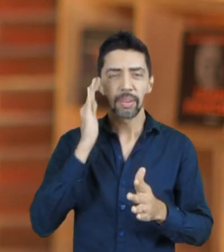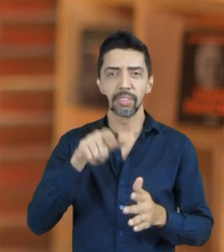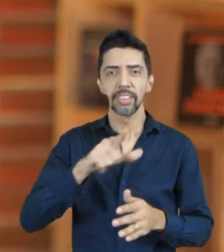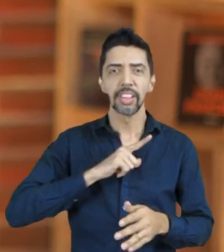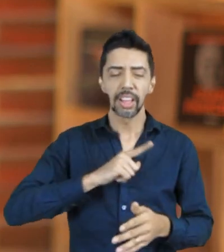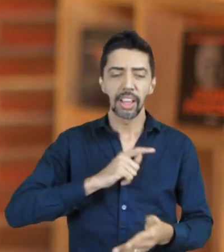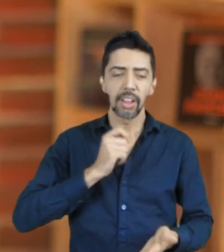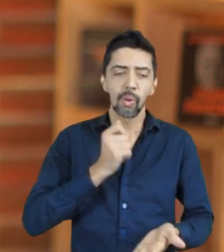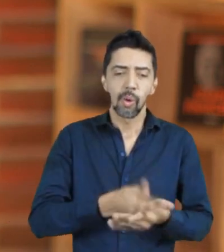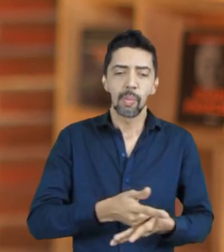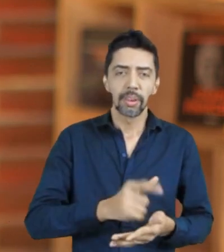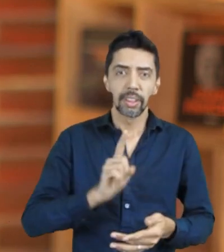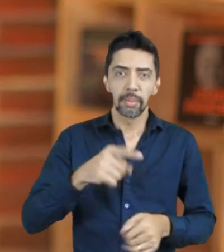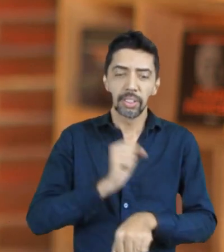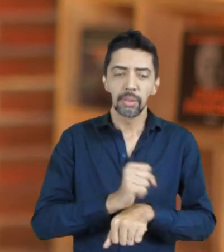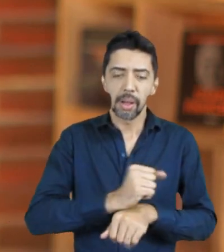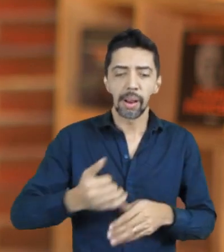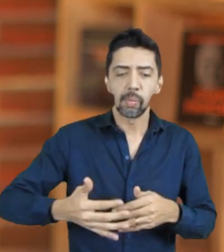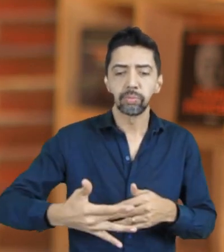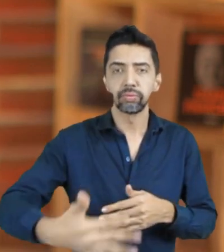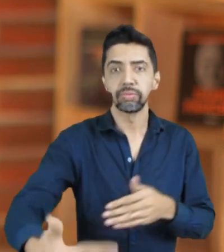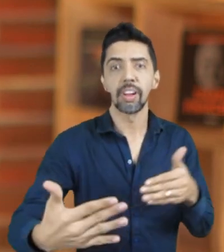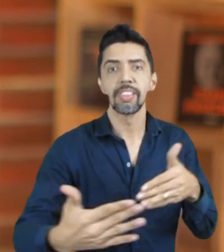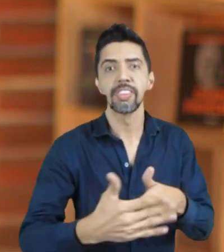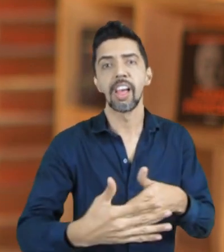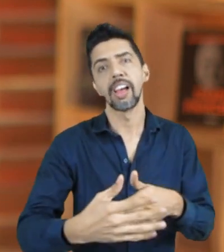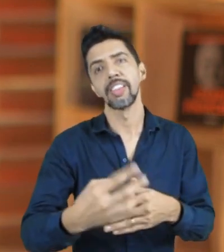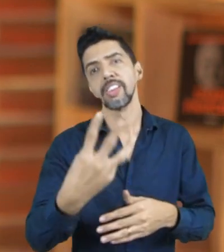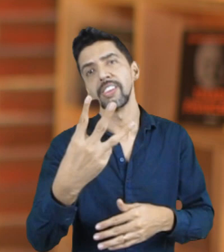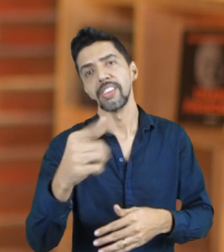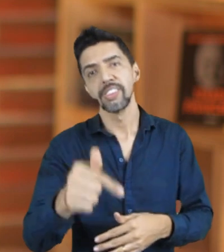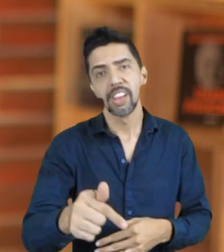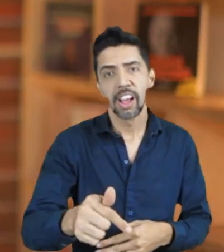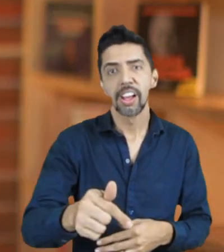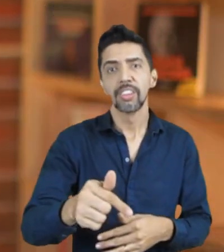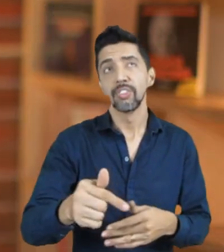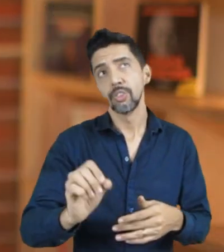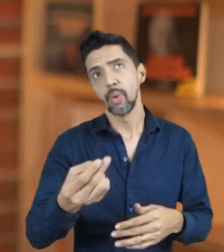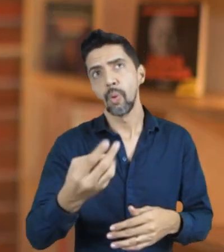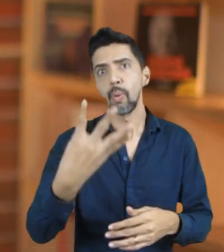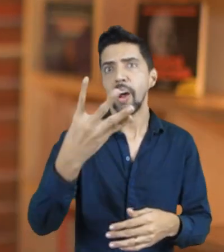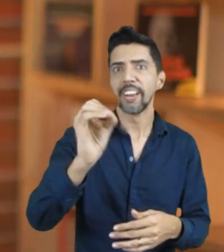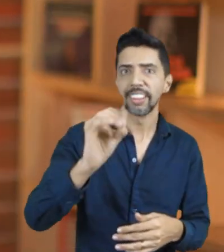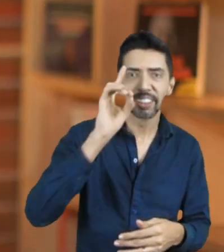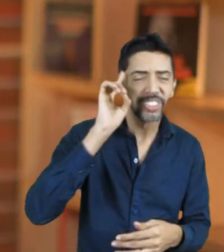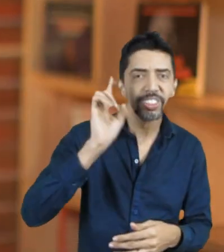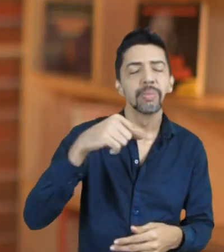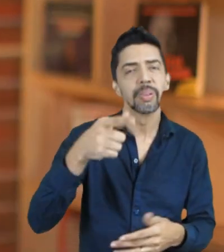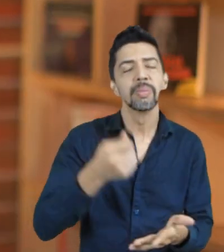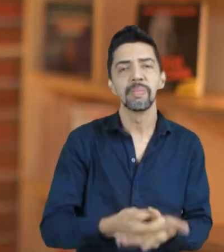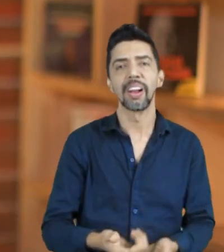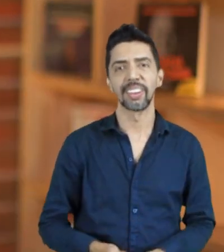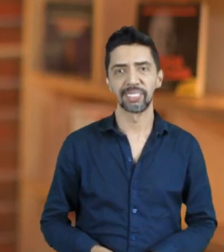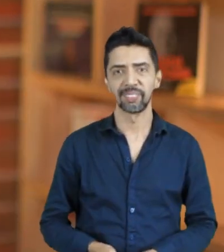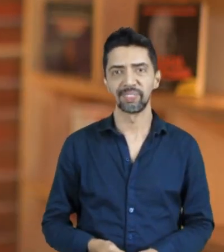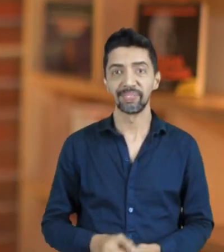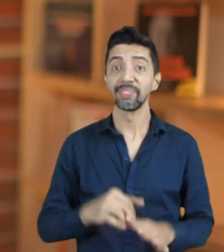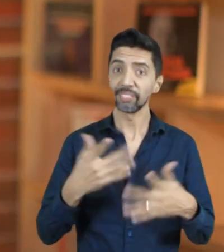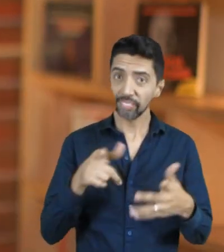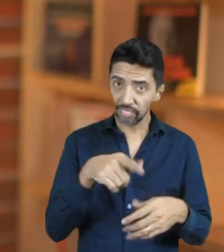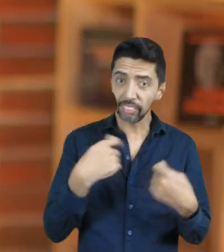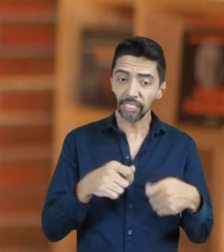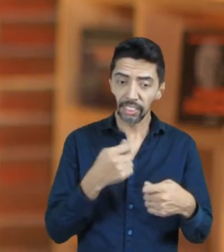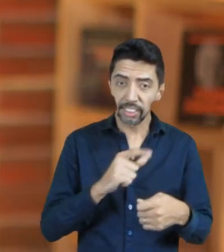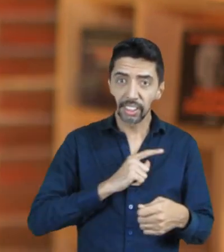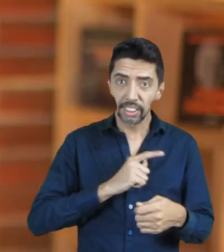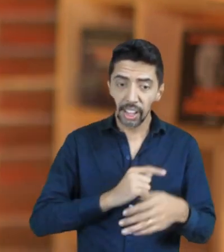os três cartões aqui nesse caso você precisa ficar atento a esses limites que tem pessoas que já não conseguem comprar mais mas tem